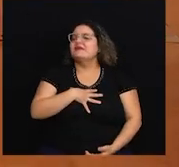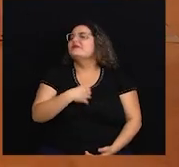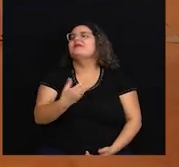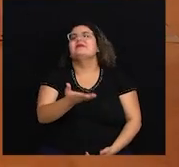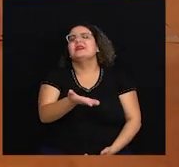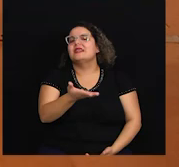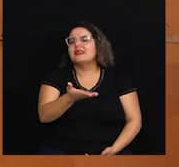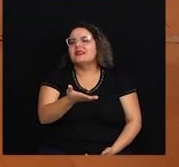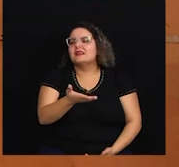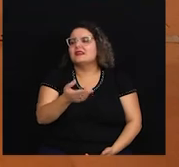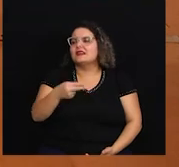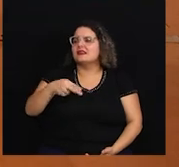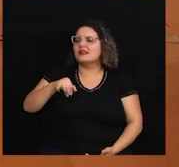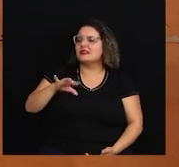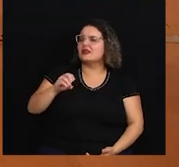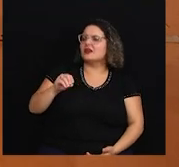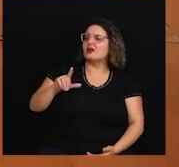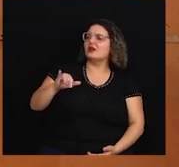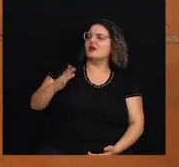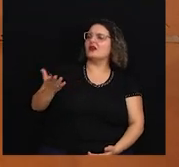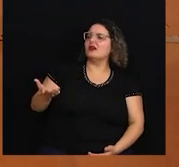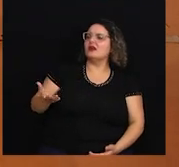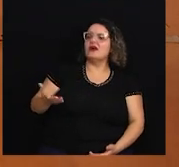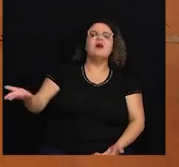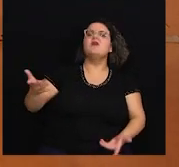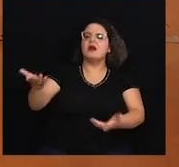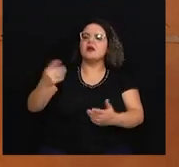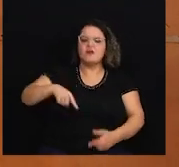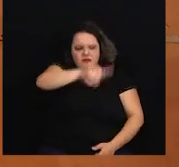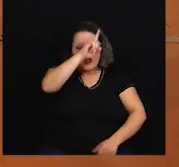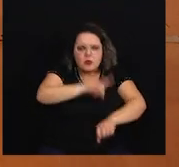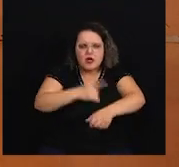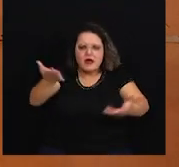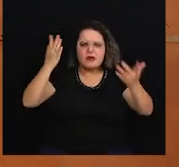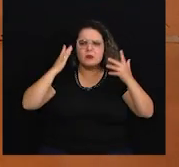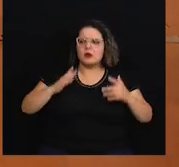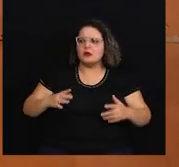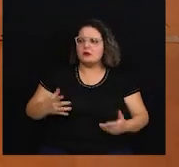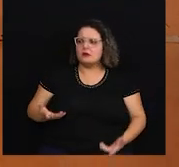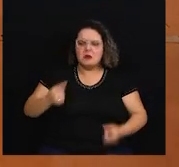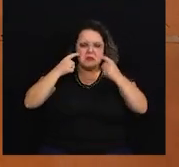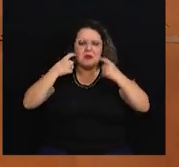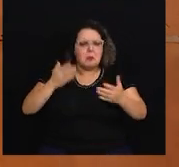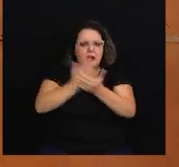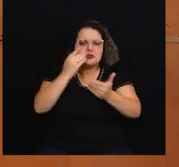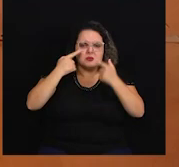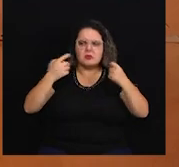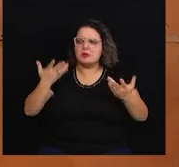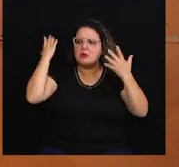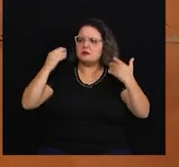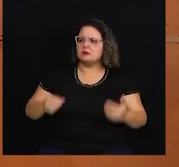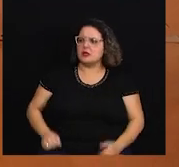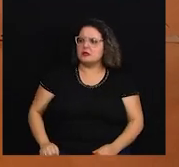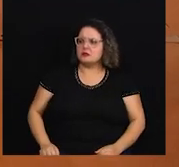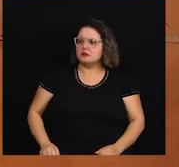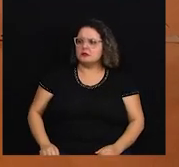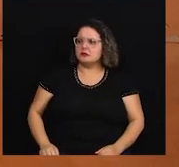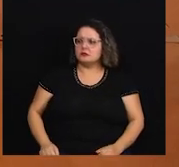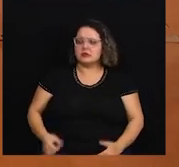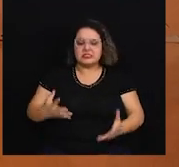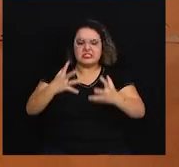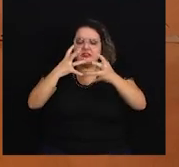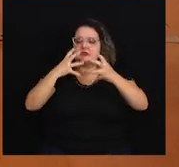nossa unicórnio também a porrada nele